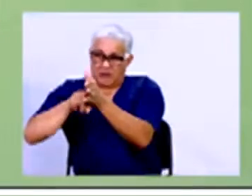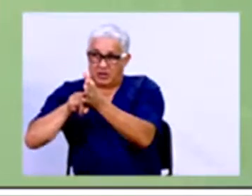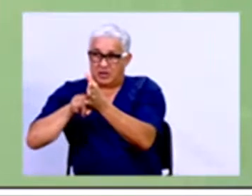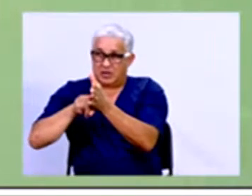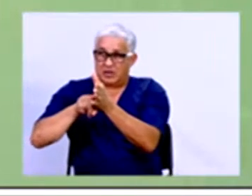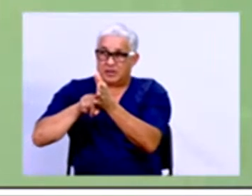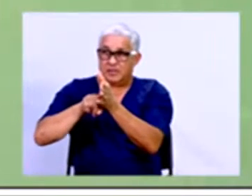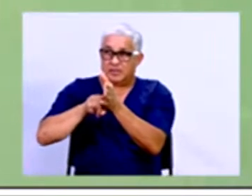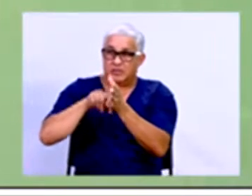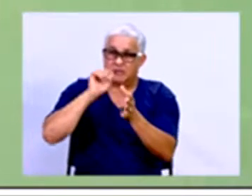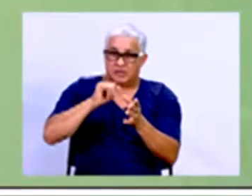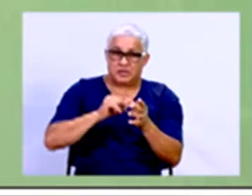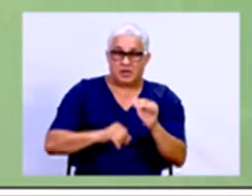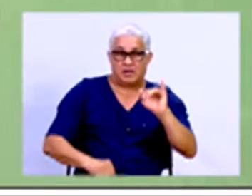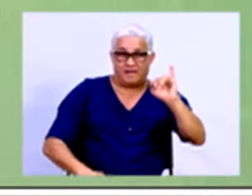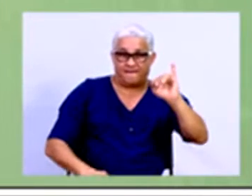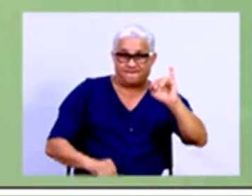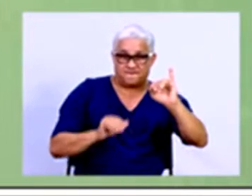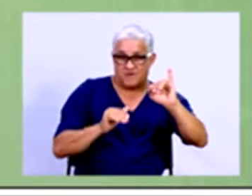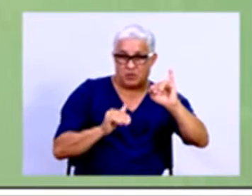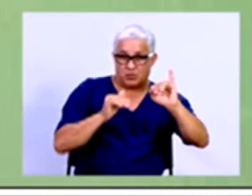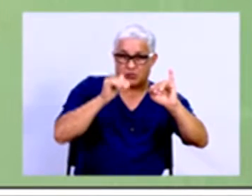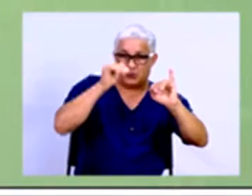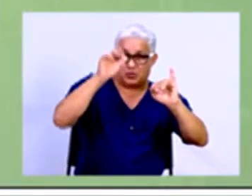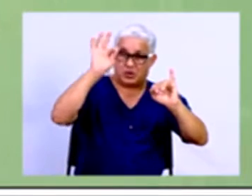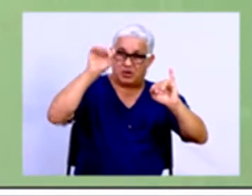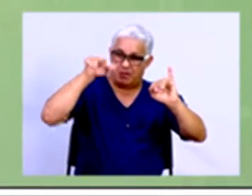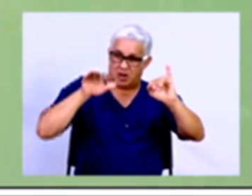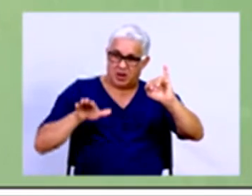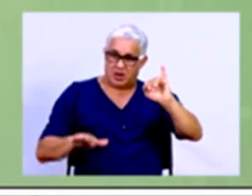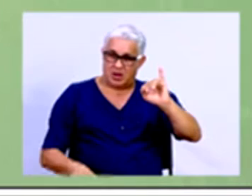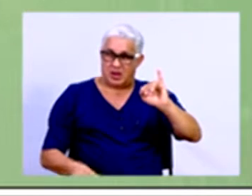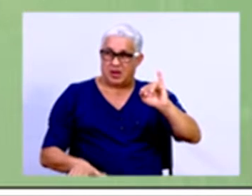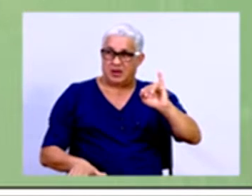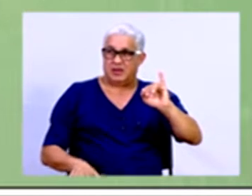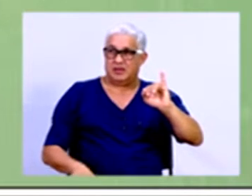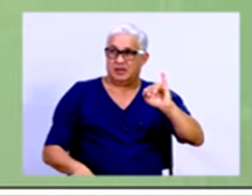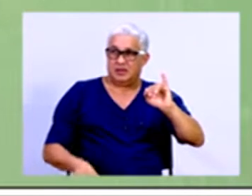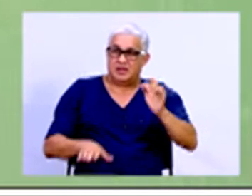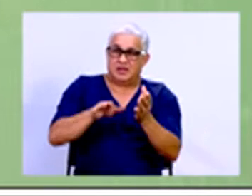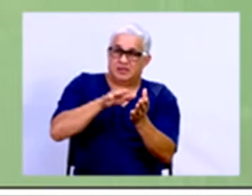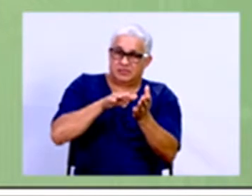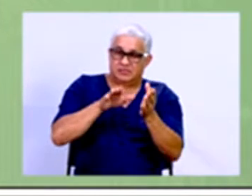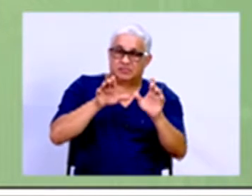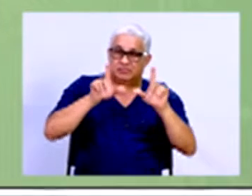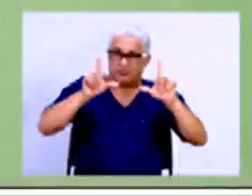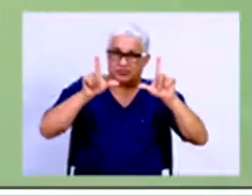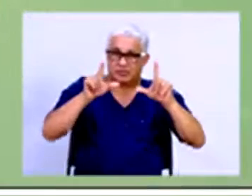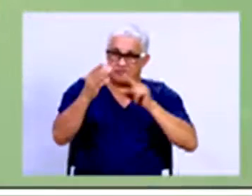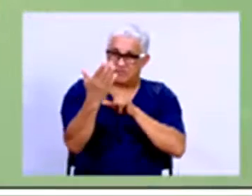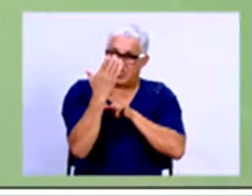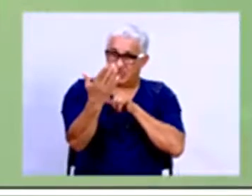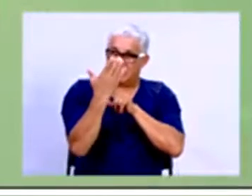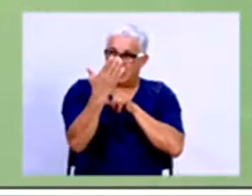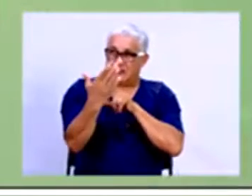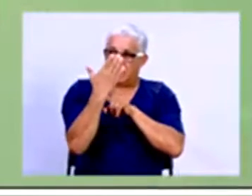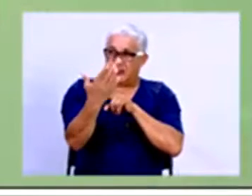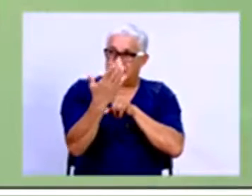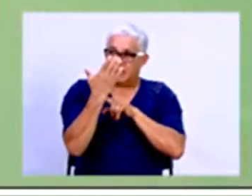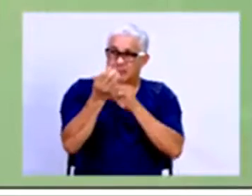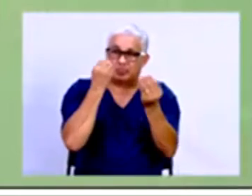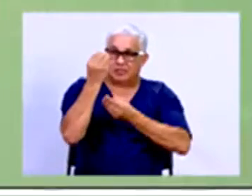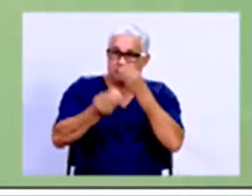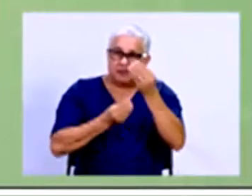Que enquanto o i for crescendo, f vai decrescendo. E aí ele vai imprimindo na tela aqui o resultado de como isso